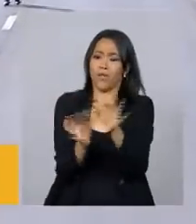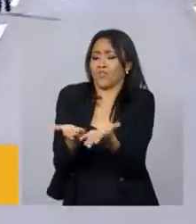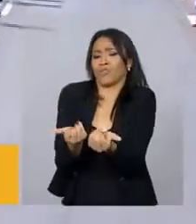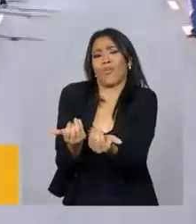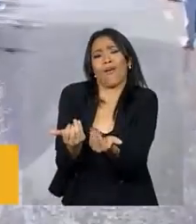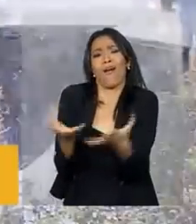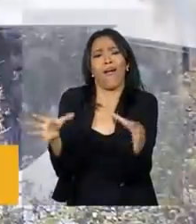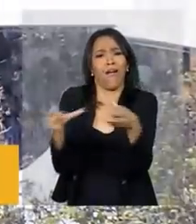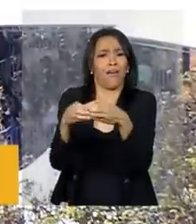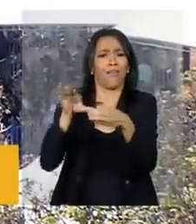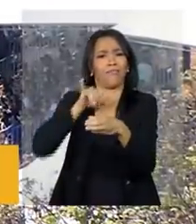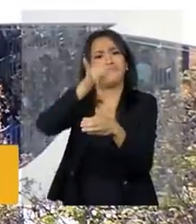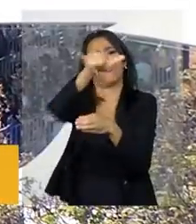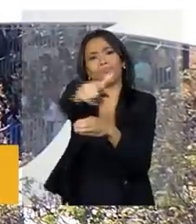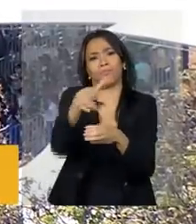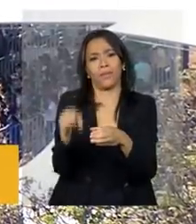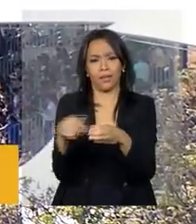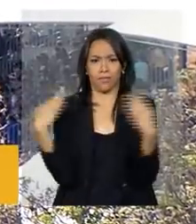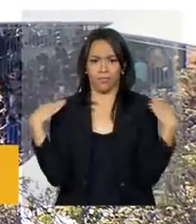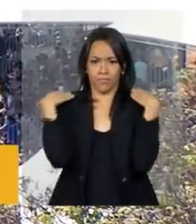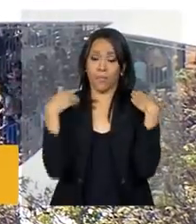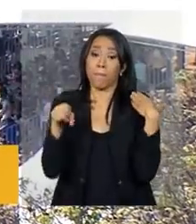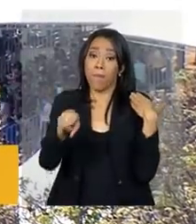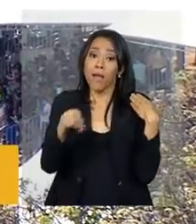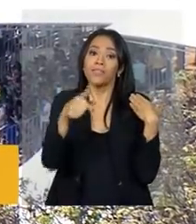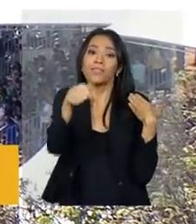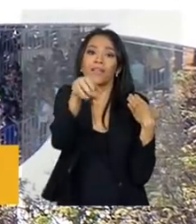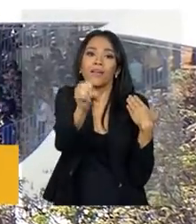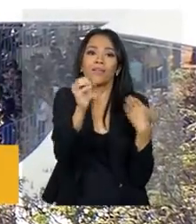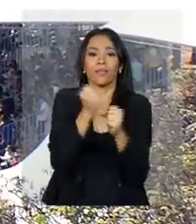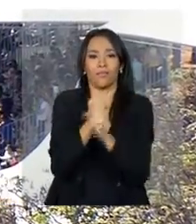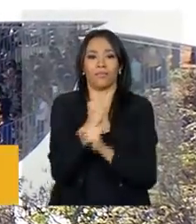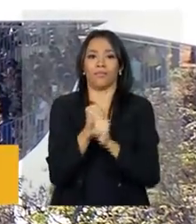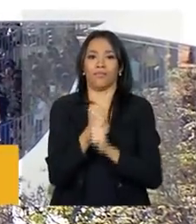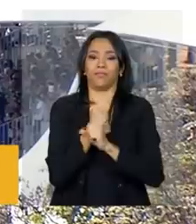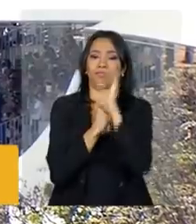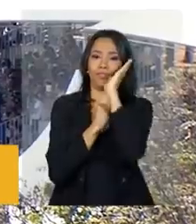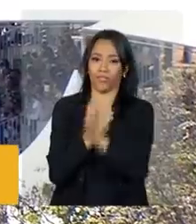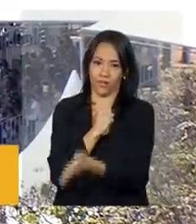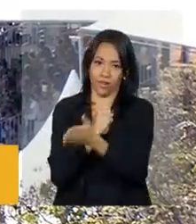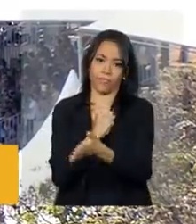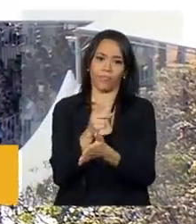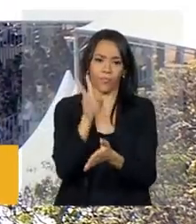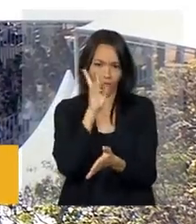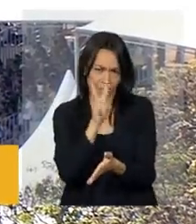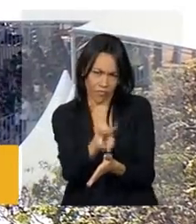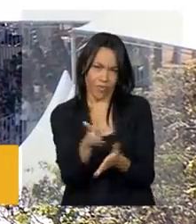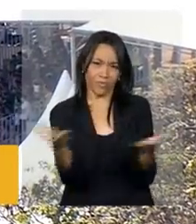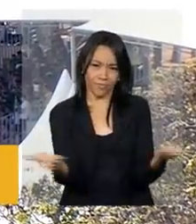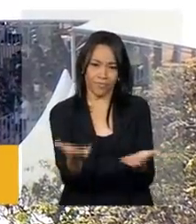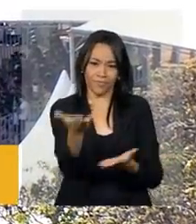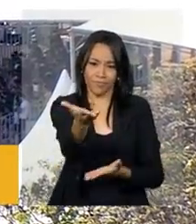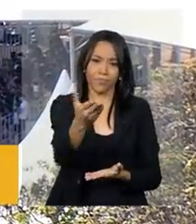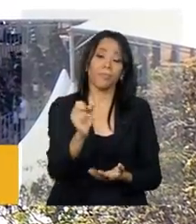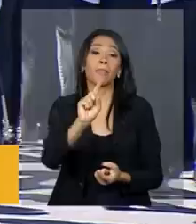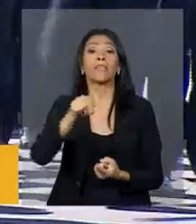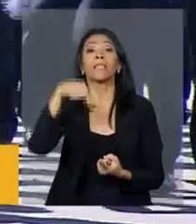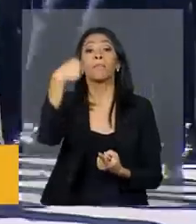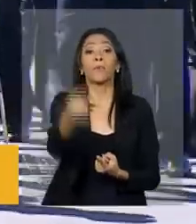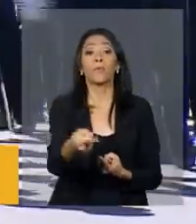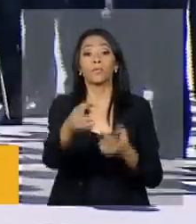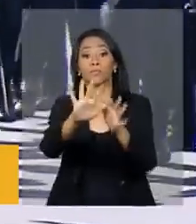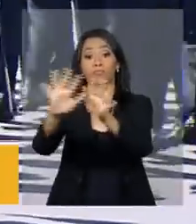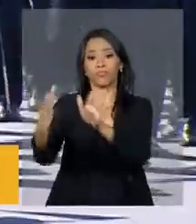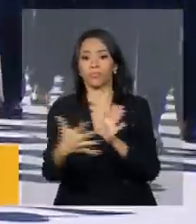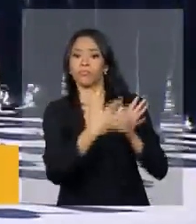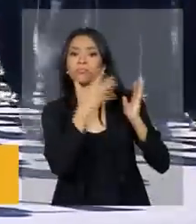aí já são 70 anos já de vivência, não é verdade? Vamos acompanhar um pouquinho mais? Depois do grupamento dos cadetes,